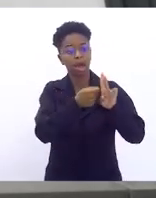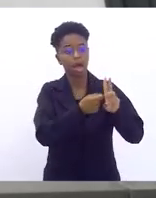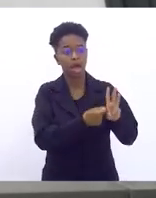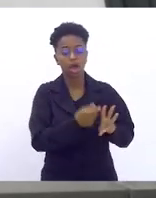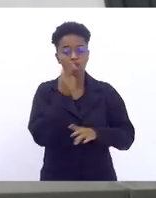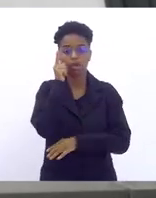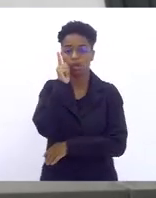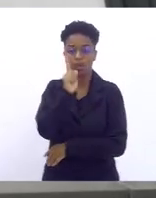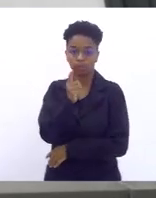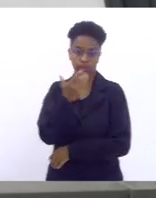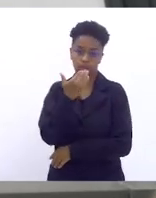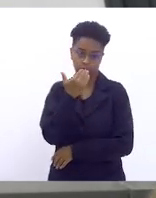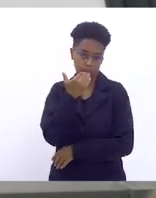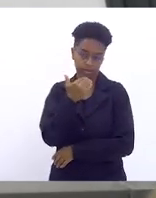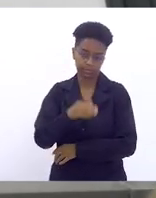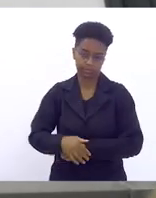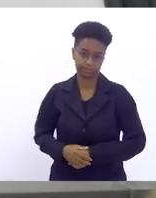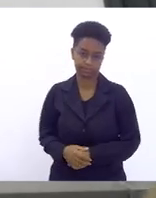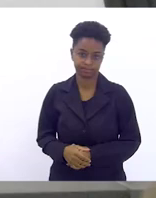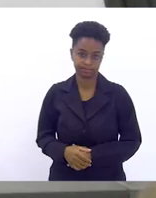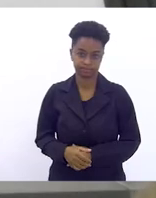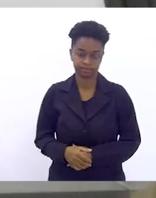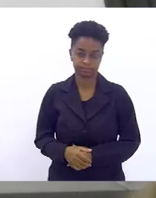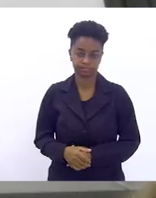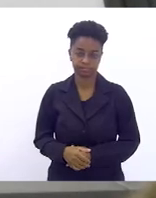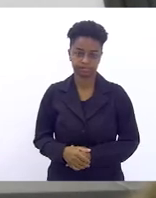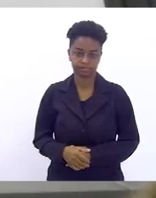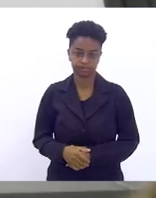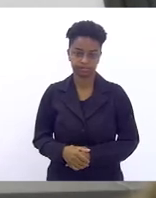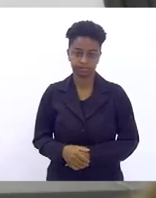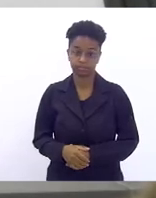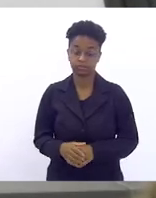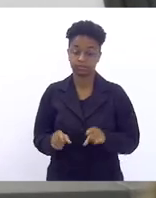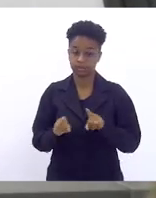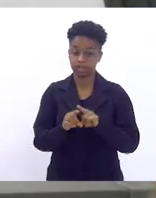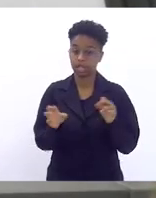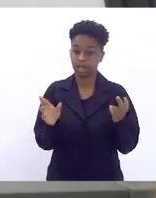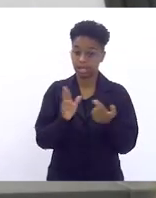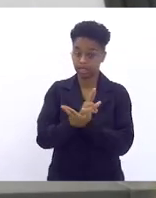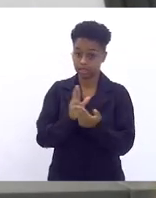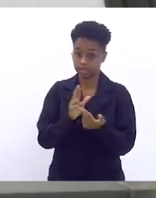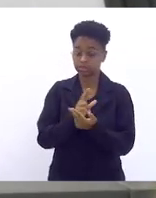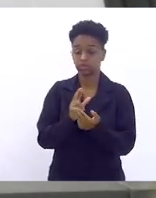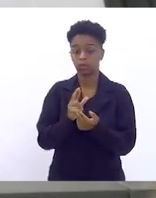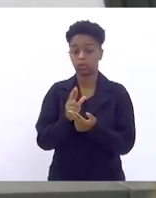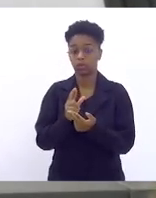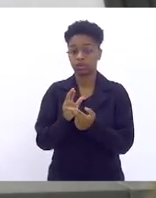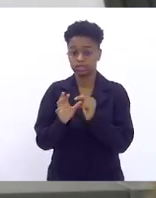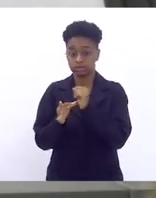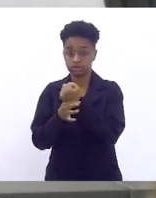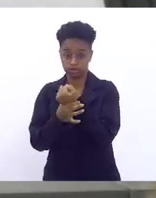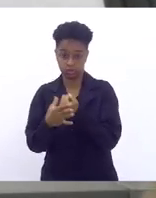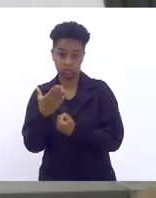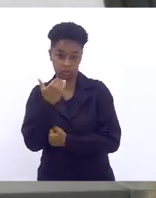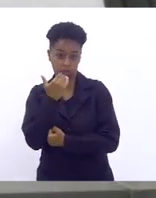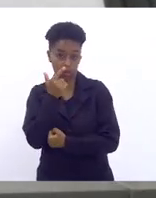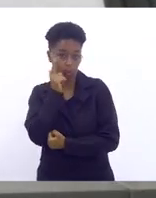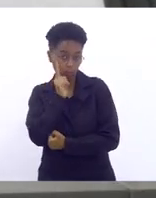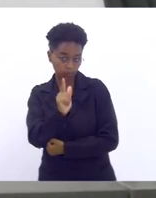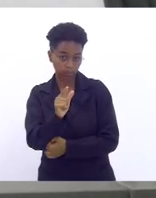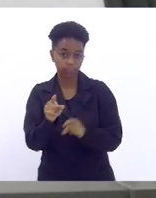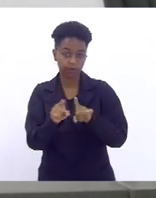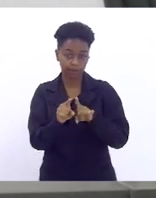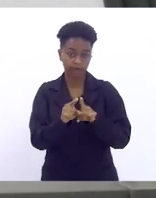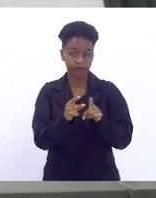de se alimentar a relação entre segurança e alimentar e desemprego né e a informalidade